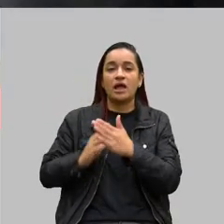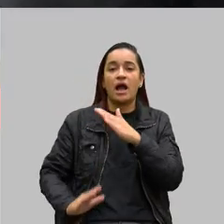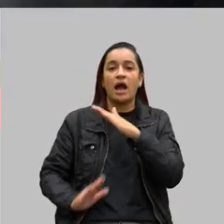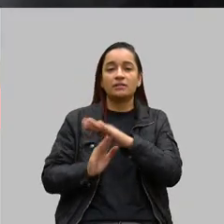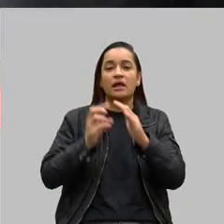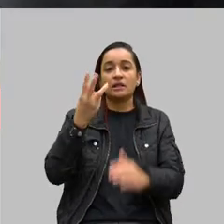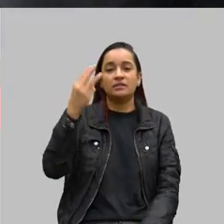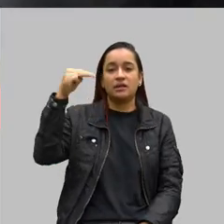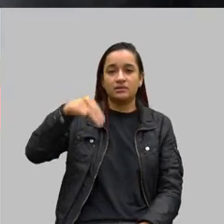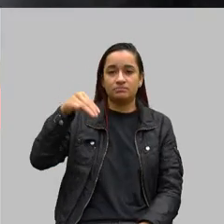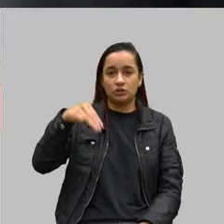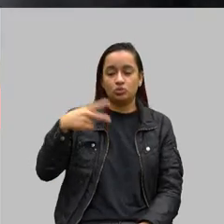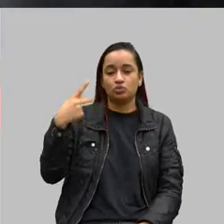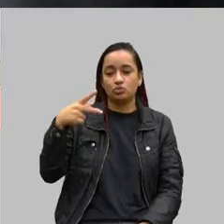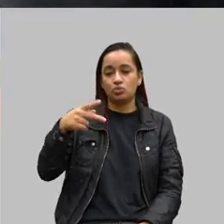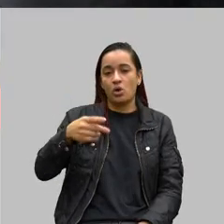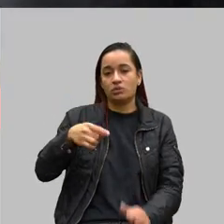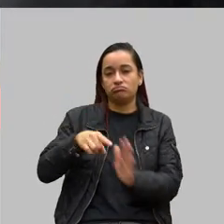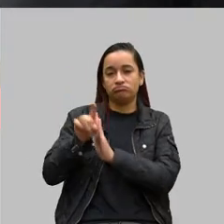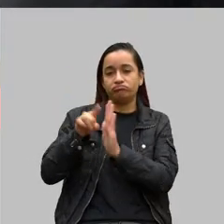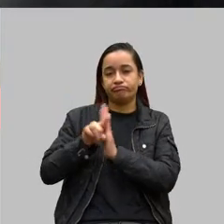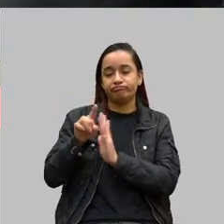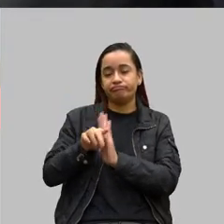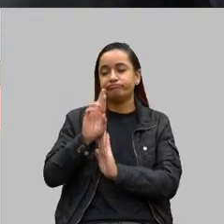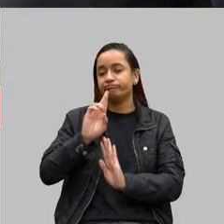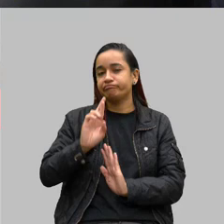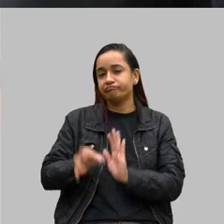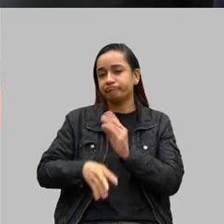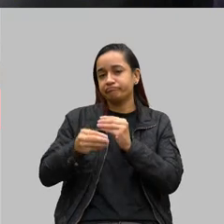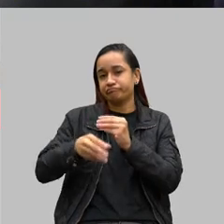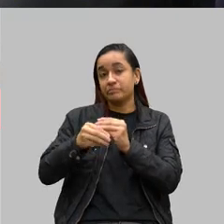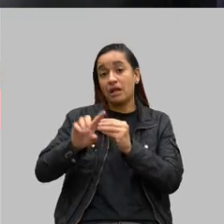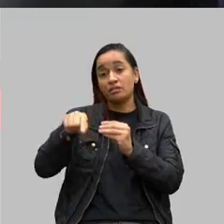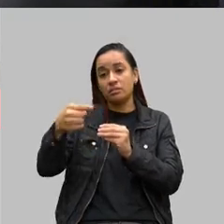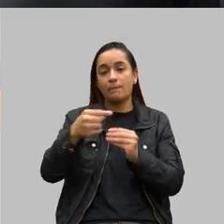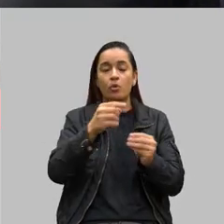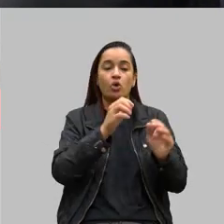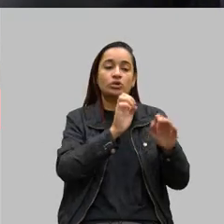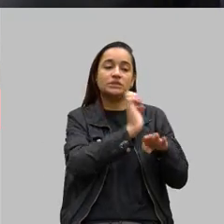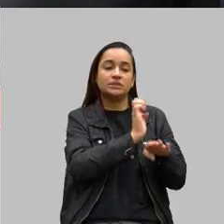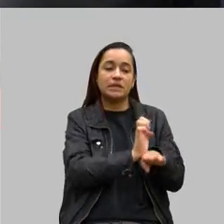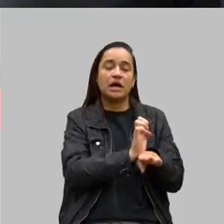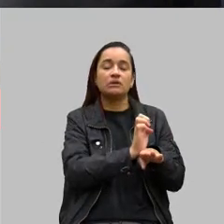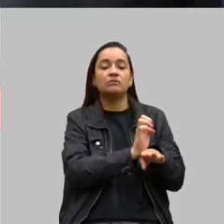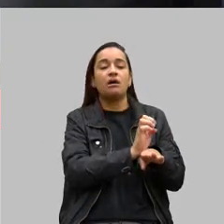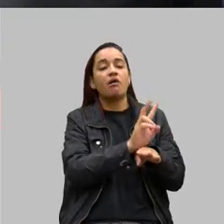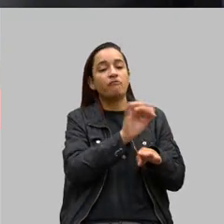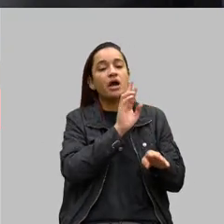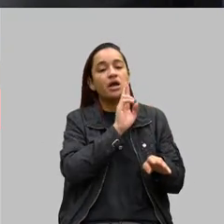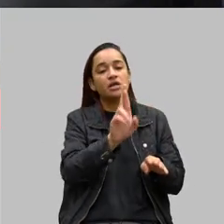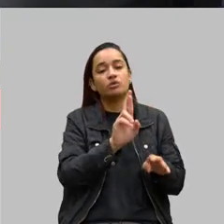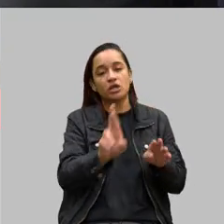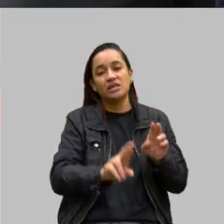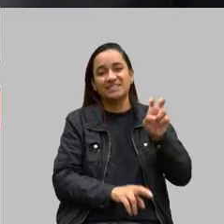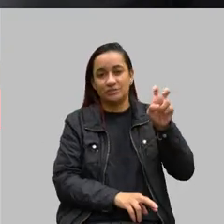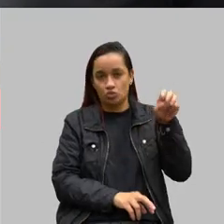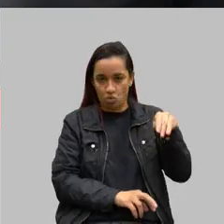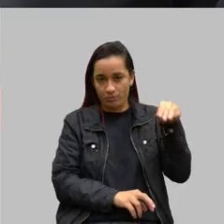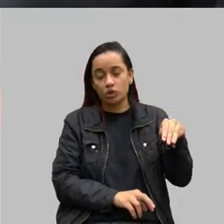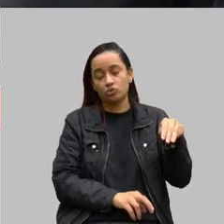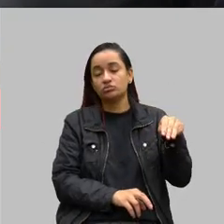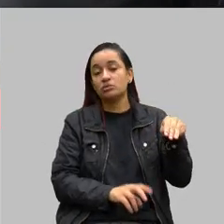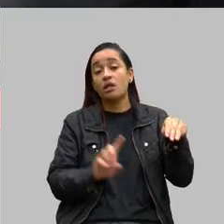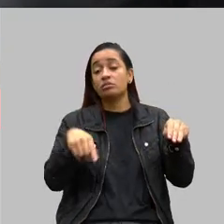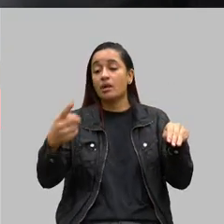interpelações após cada interpelação a autoridade Estadual disporá de mais 5 minutos para responder e em seguida o parlamentar